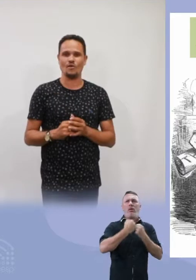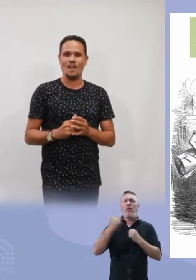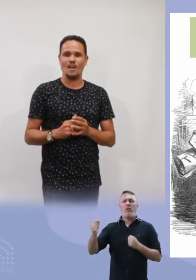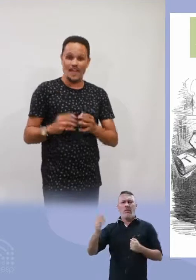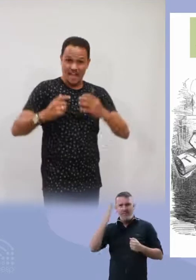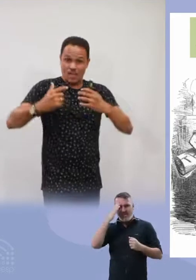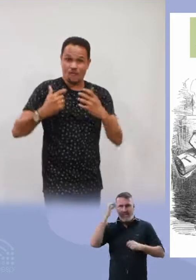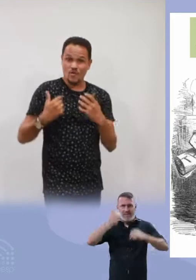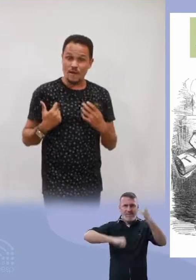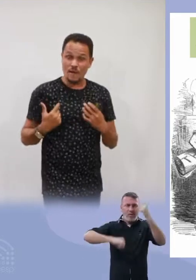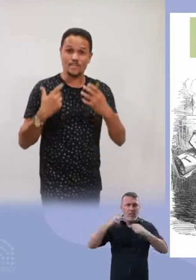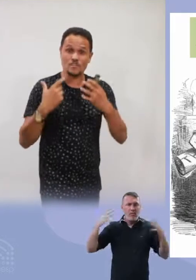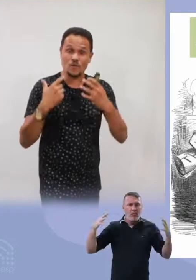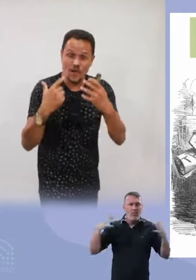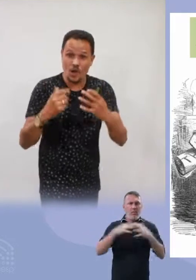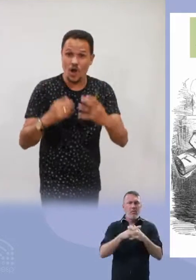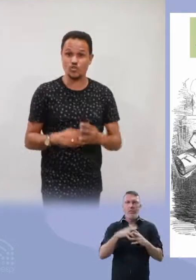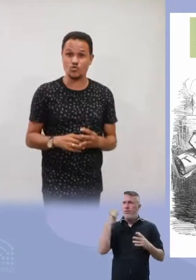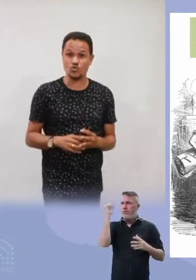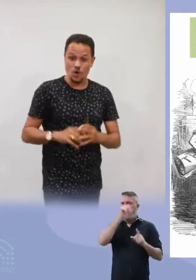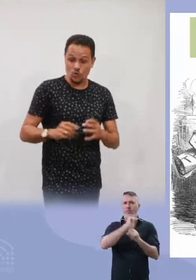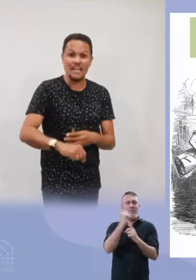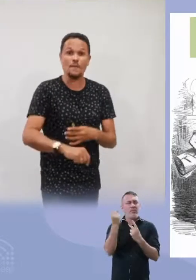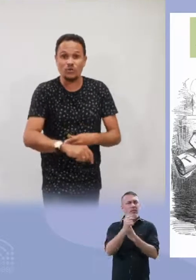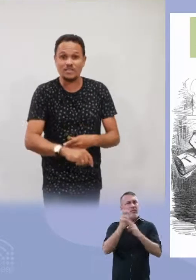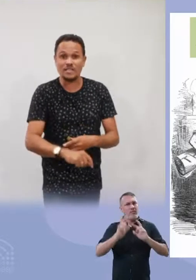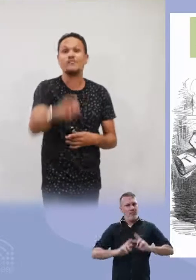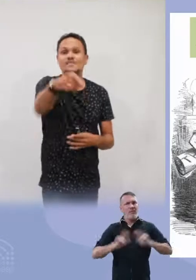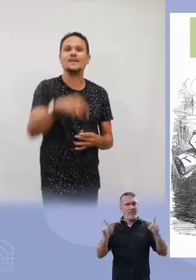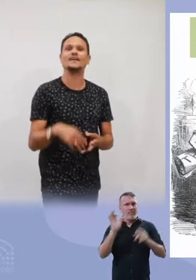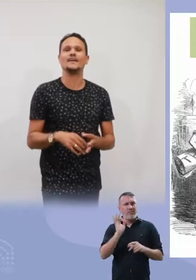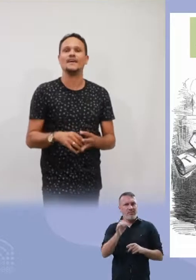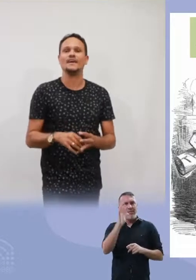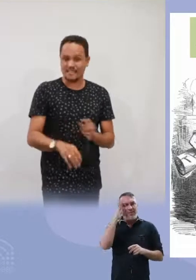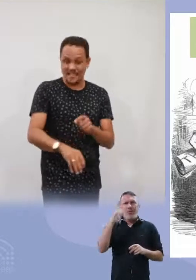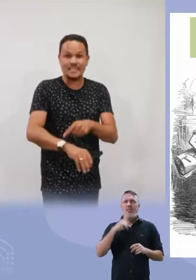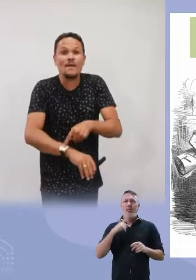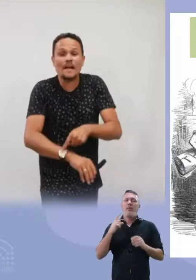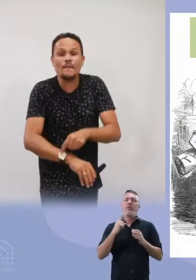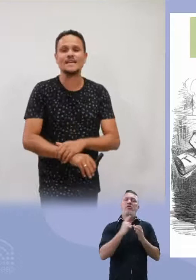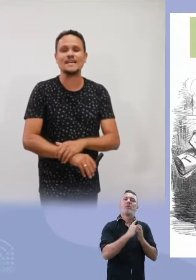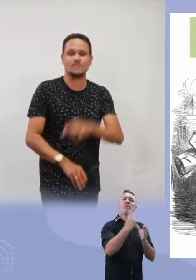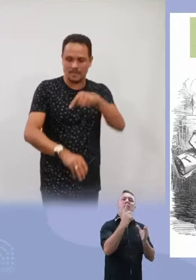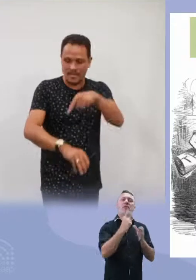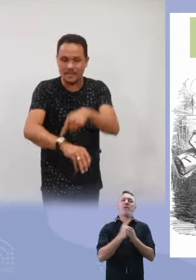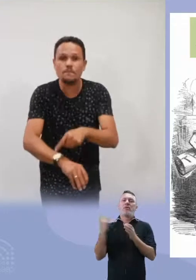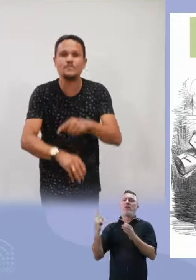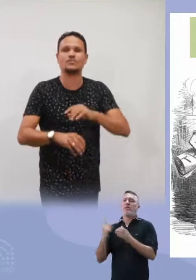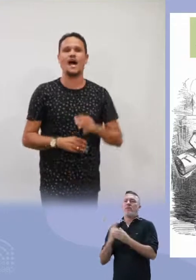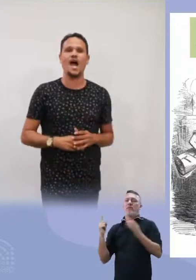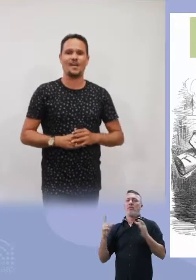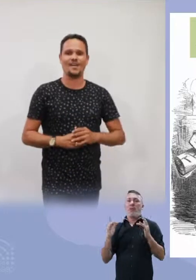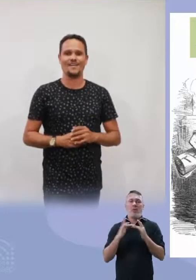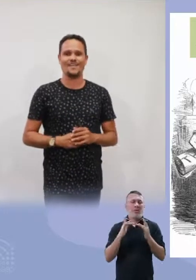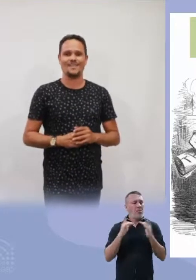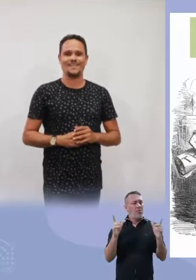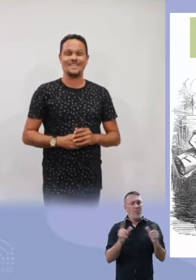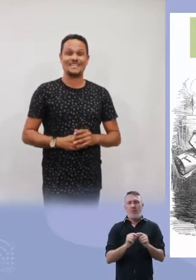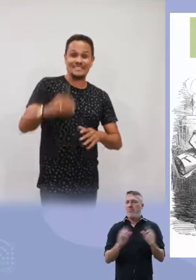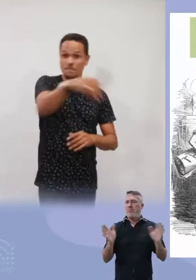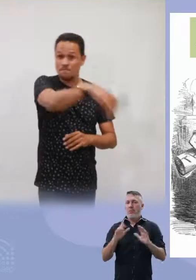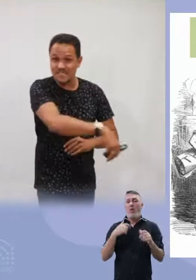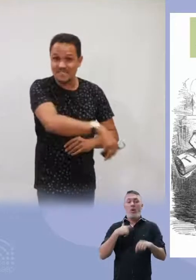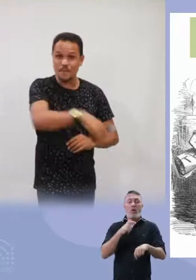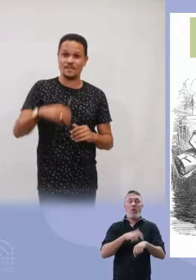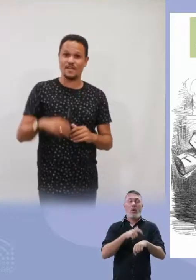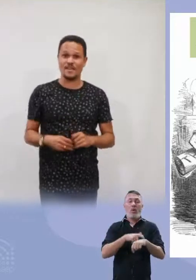distanciamento, né? Eu fico agora preso ao meu relógio, é o tempo você aí. Você tem tempo para acabar essa aula, você tem tempo para estudar, você tem